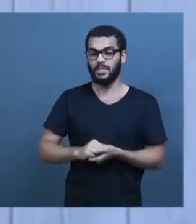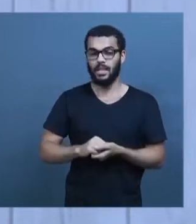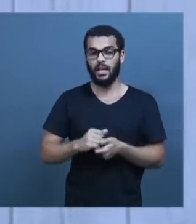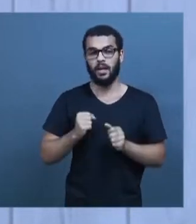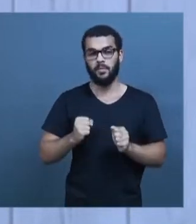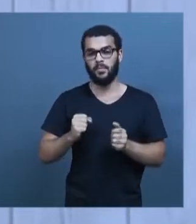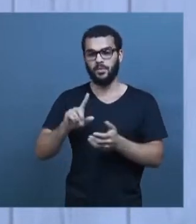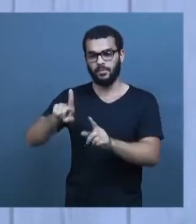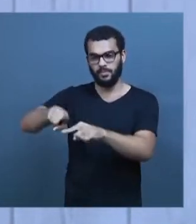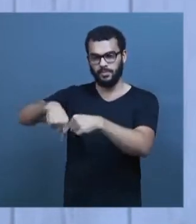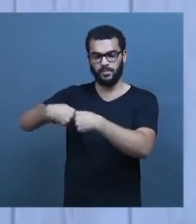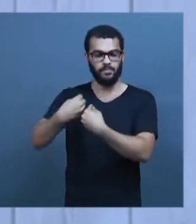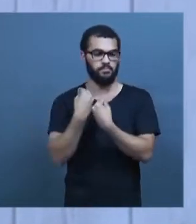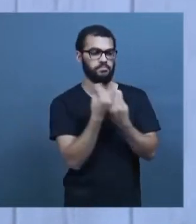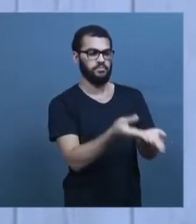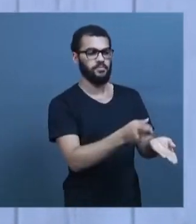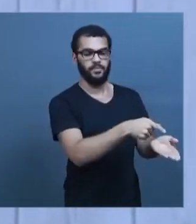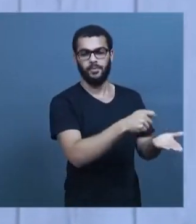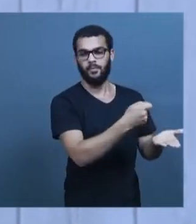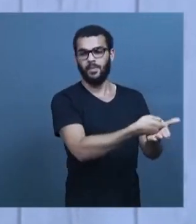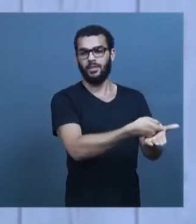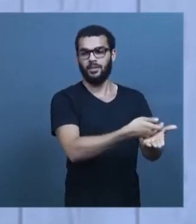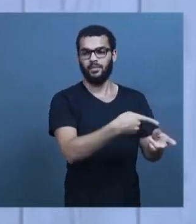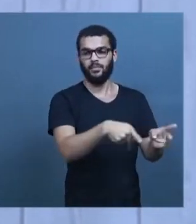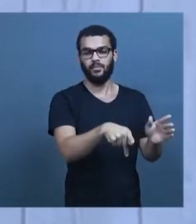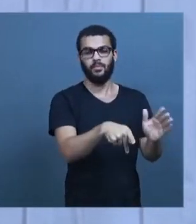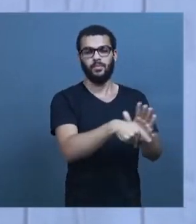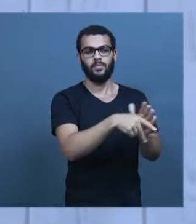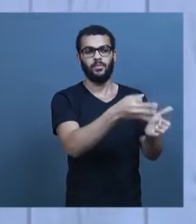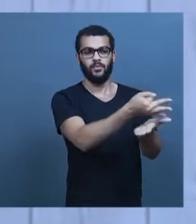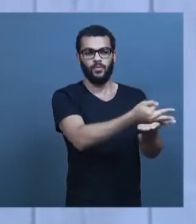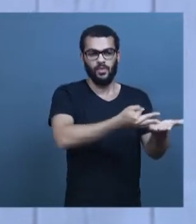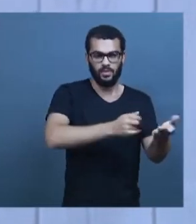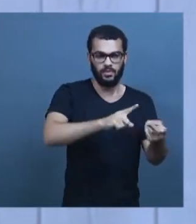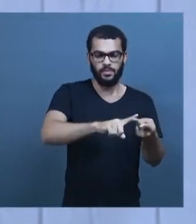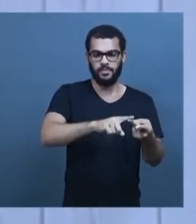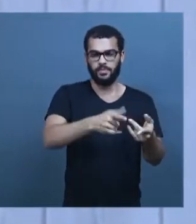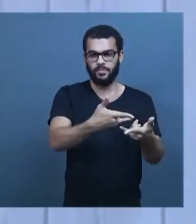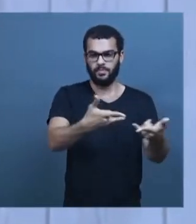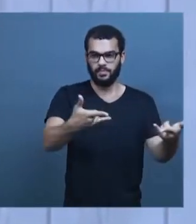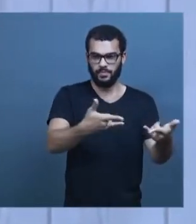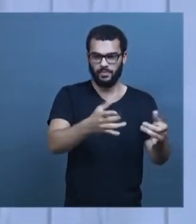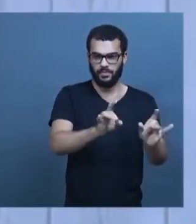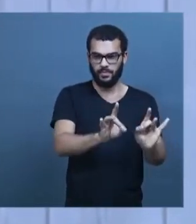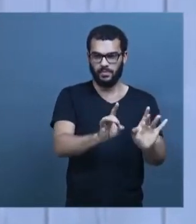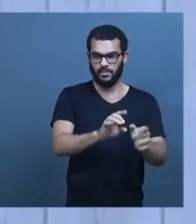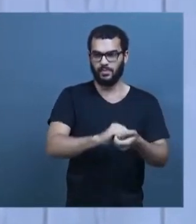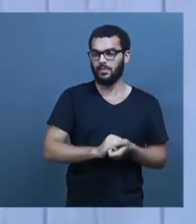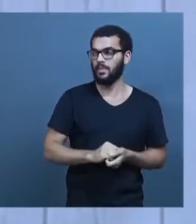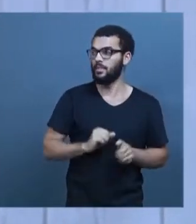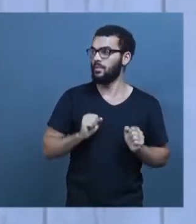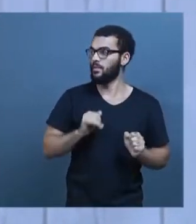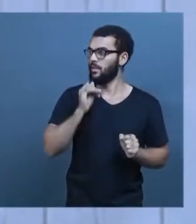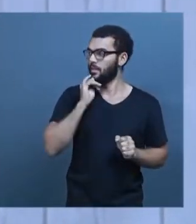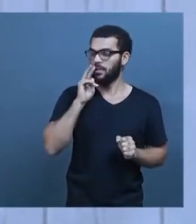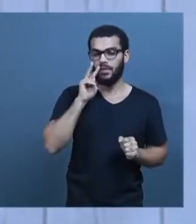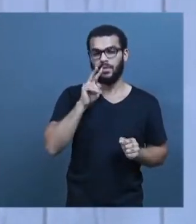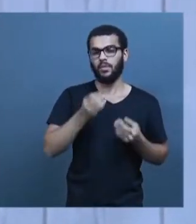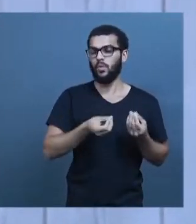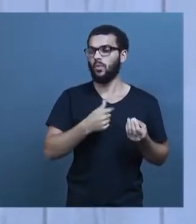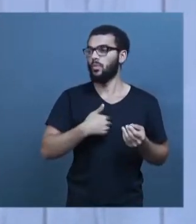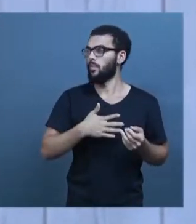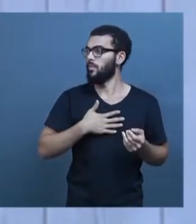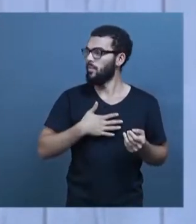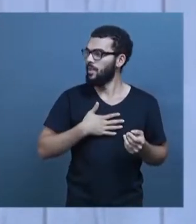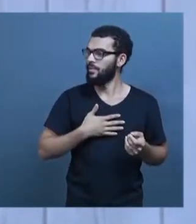aquilo que ela deve no cartão e no cheque especial. E incorporar aquela parcela, a renda dela, ao planejamento